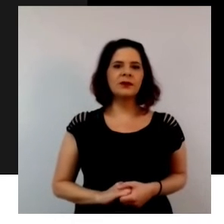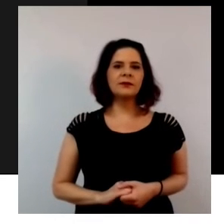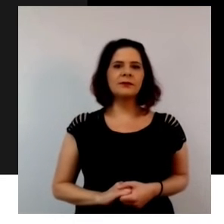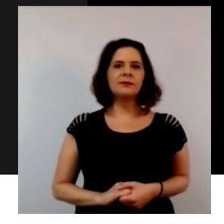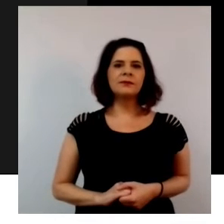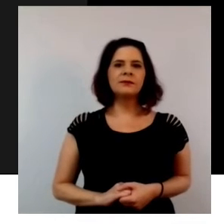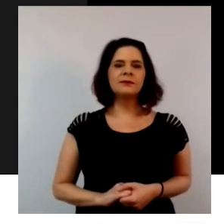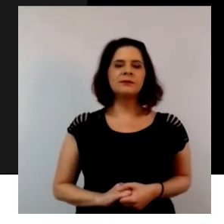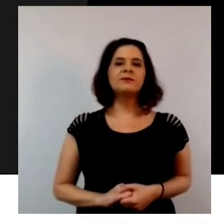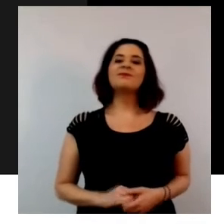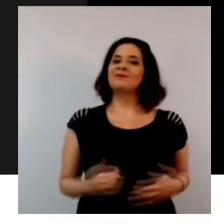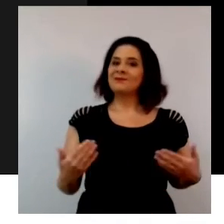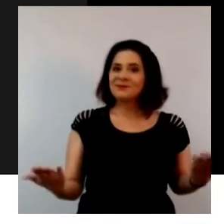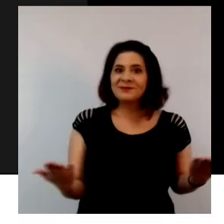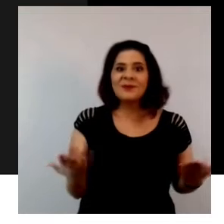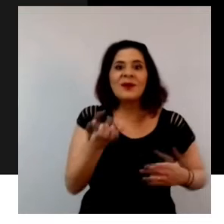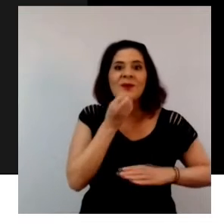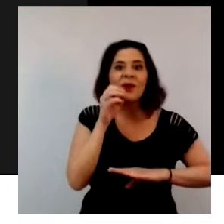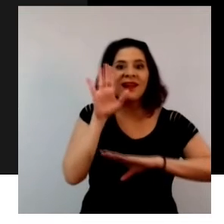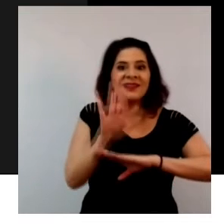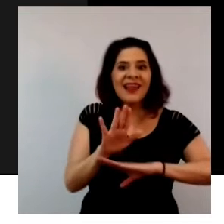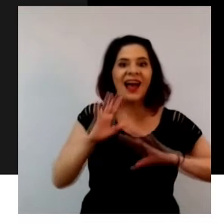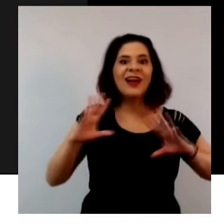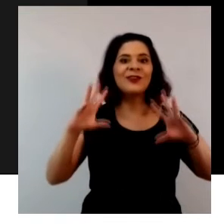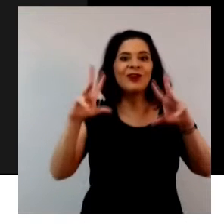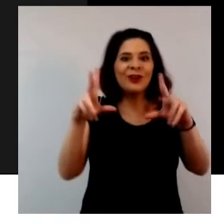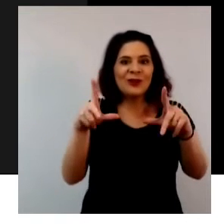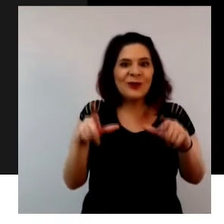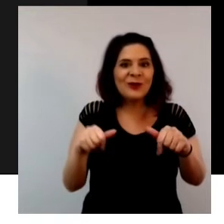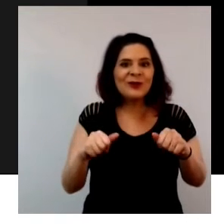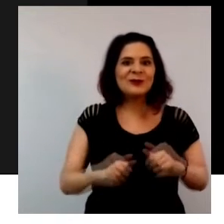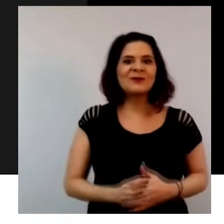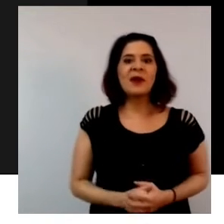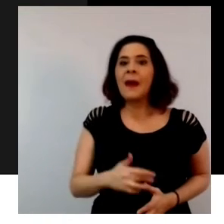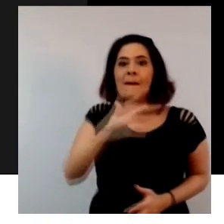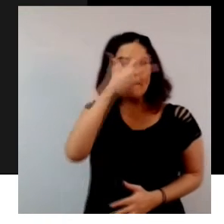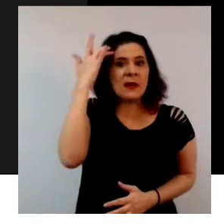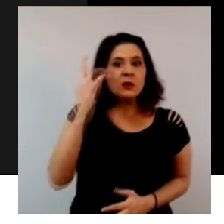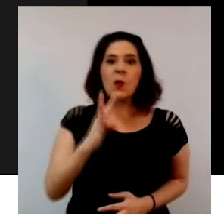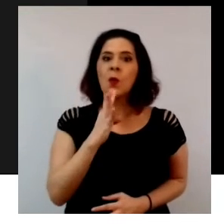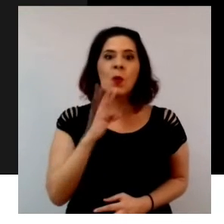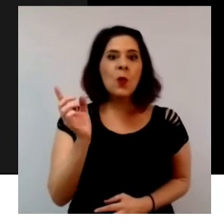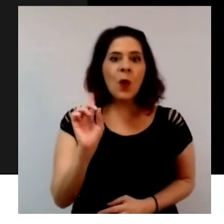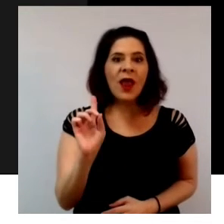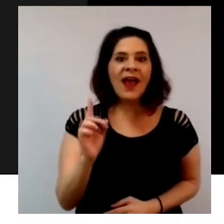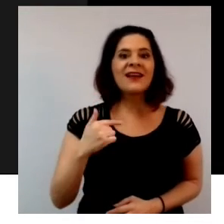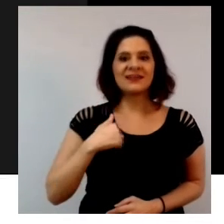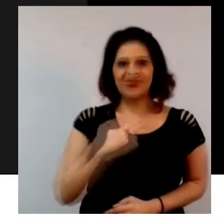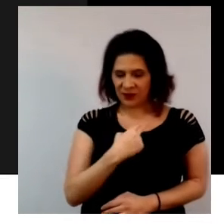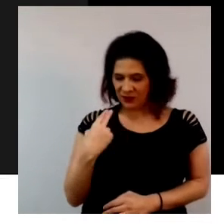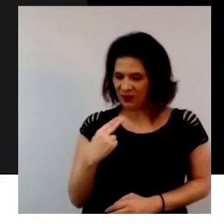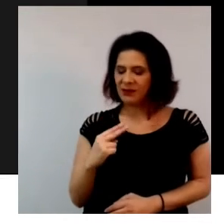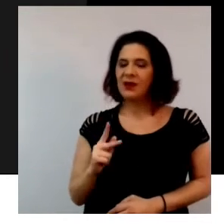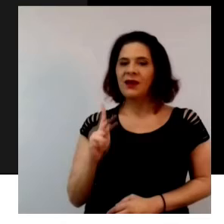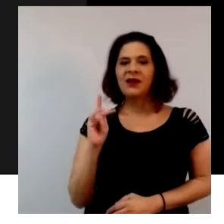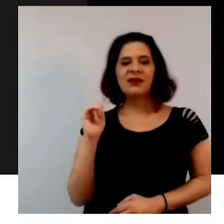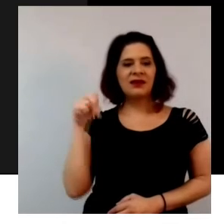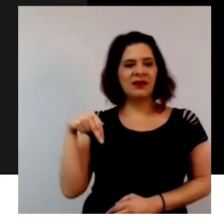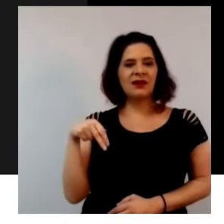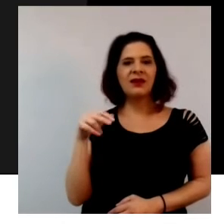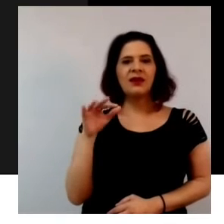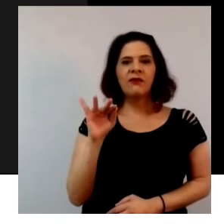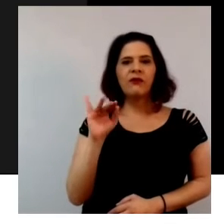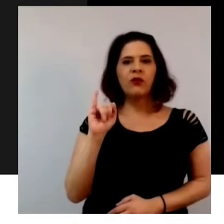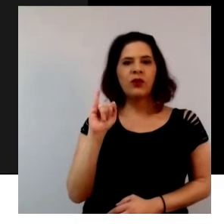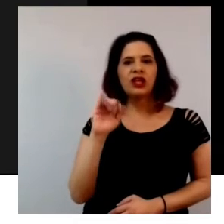Boa tarde a todos. Para quem não me conhece, meu nome é Ken Fujioka. Acho que a maioria dos